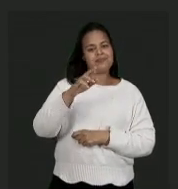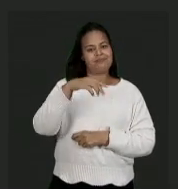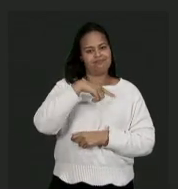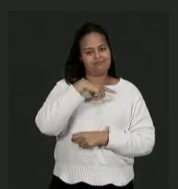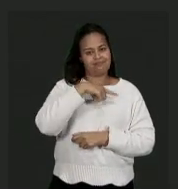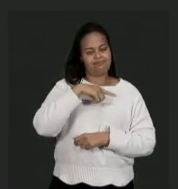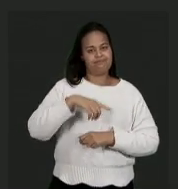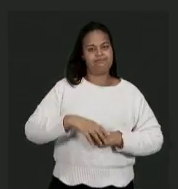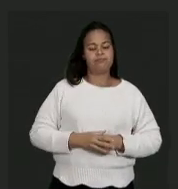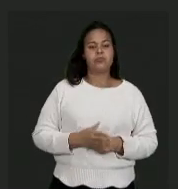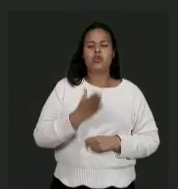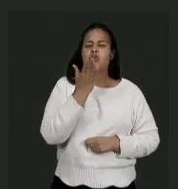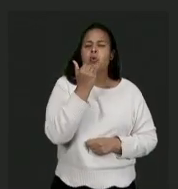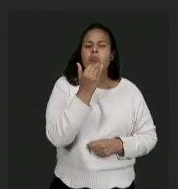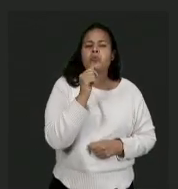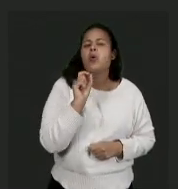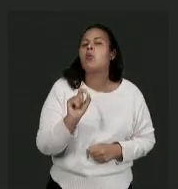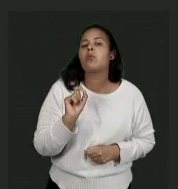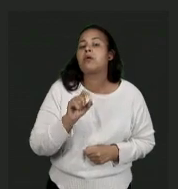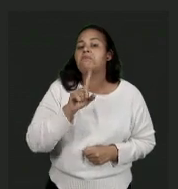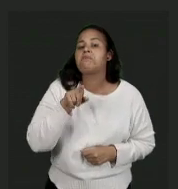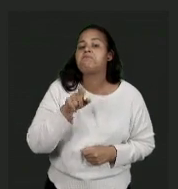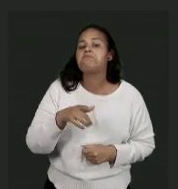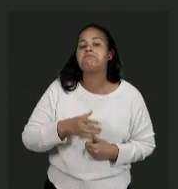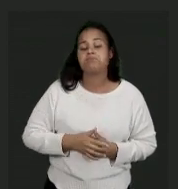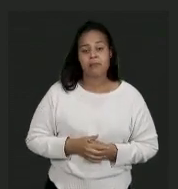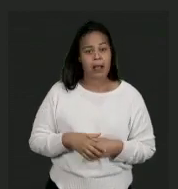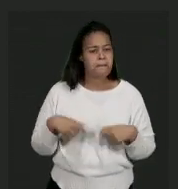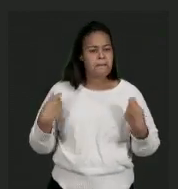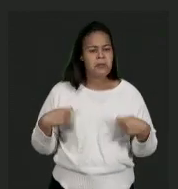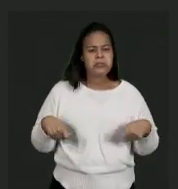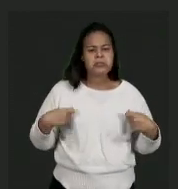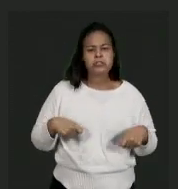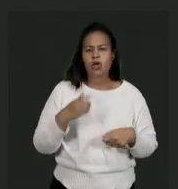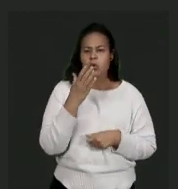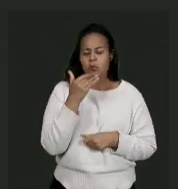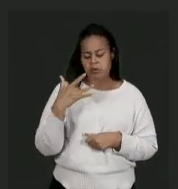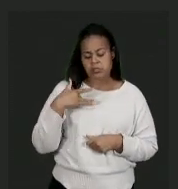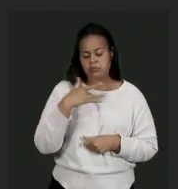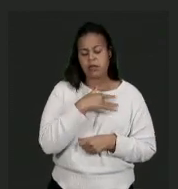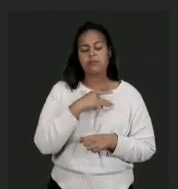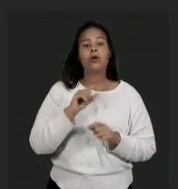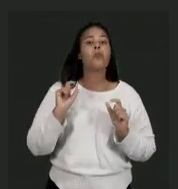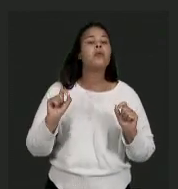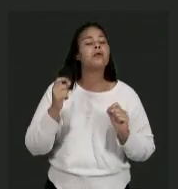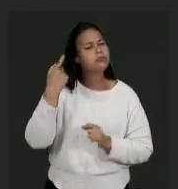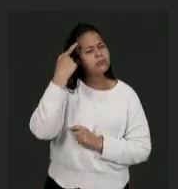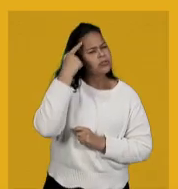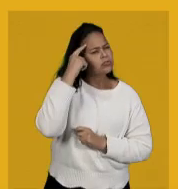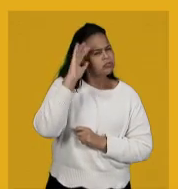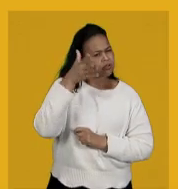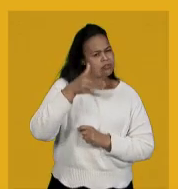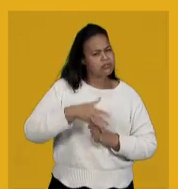O que você come? E o que você é preciso comer para a gente ficar saudável? Vocês já pensaram nisso?